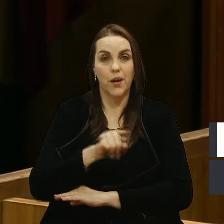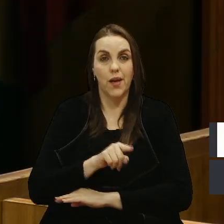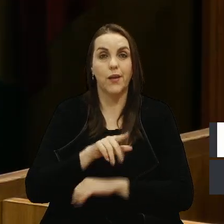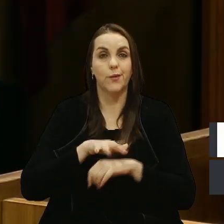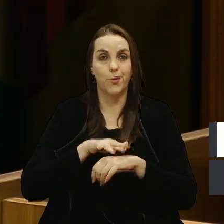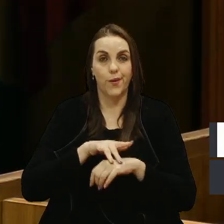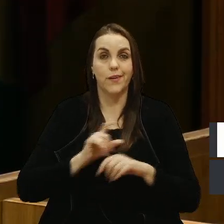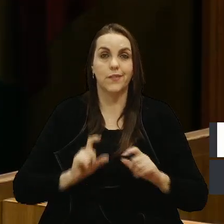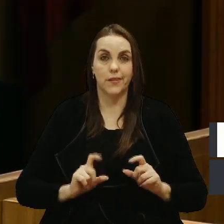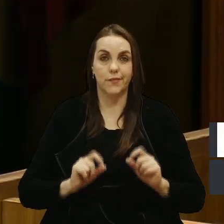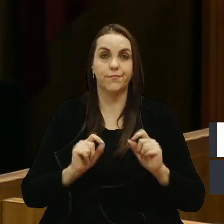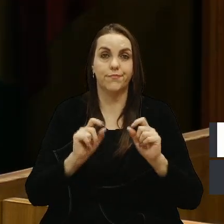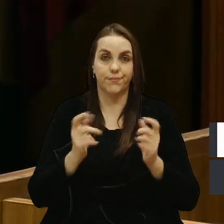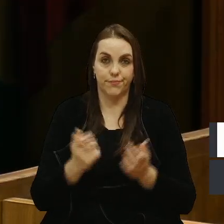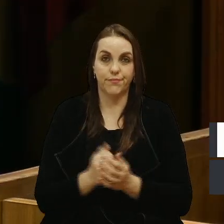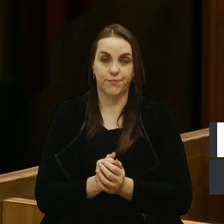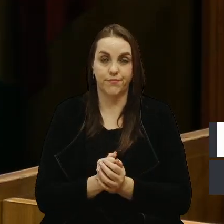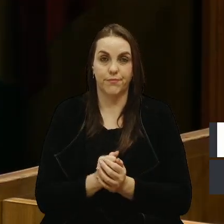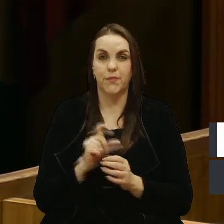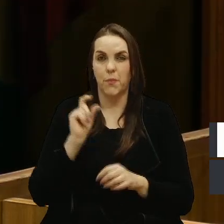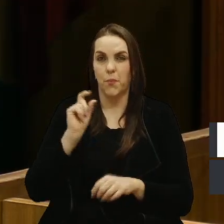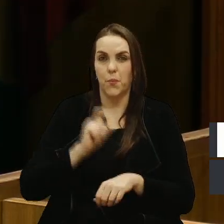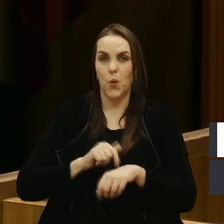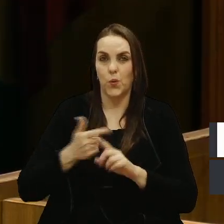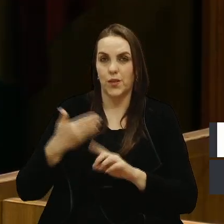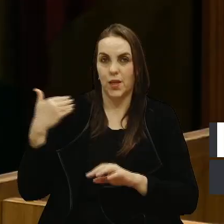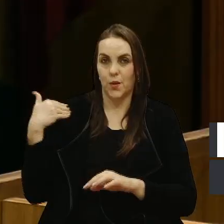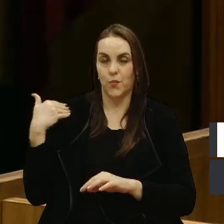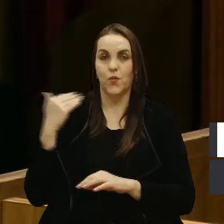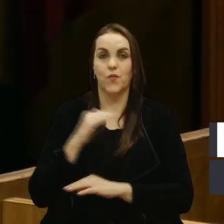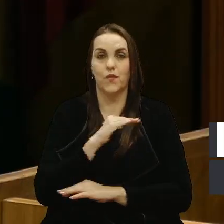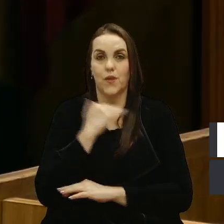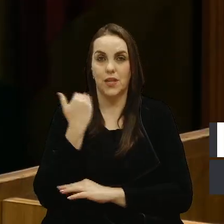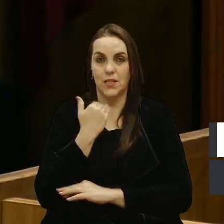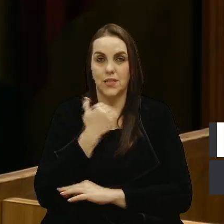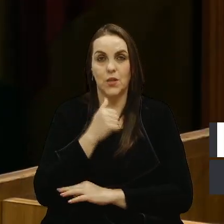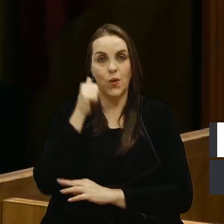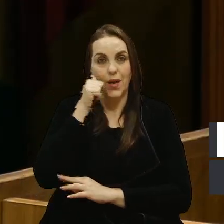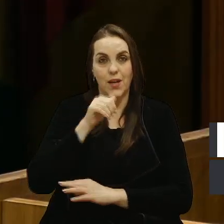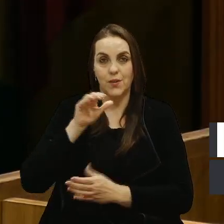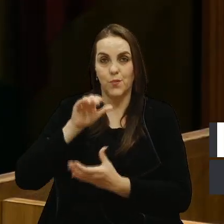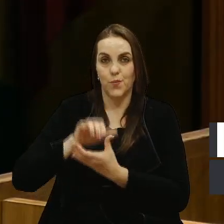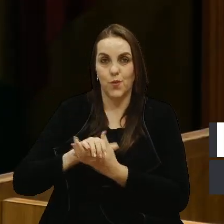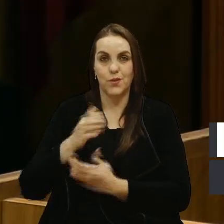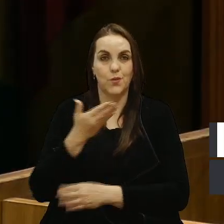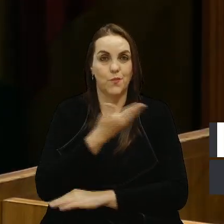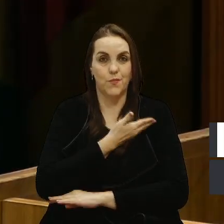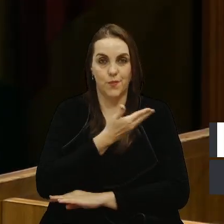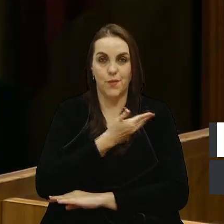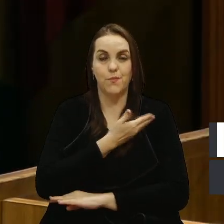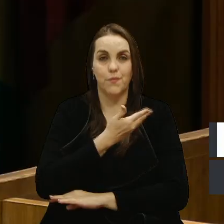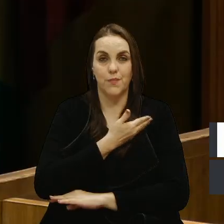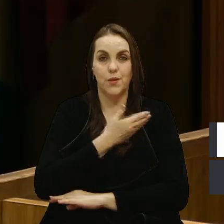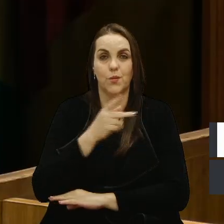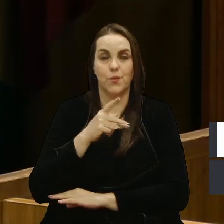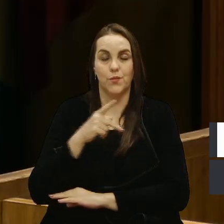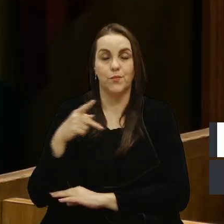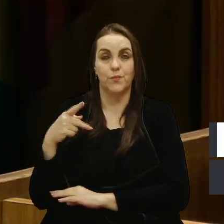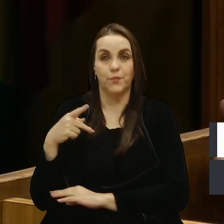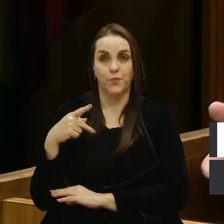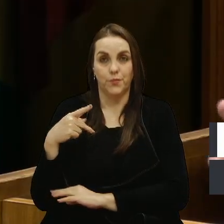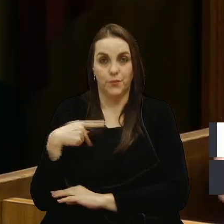né? Muito recentemente eu perdi a esposa de um grande amigo meu, né, pastor Márcio